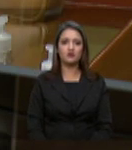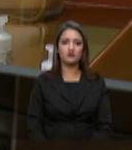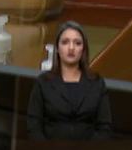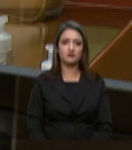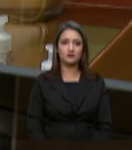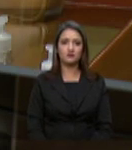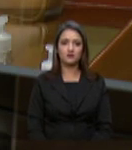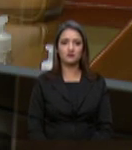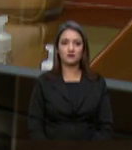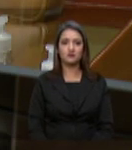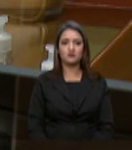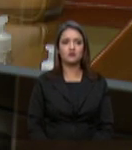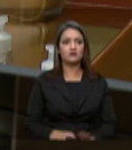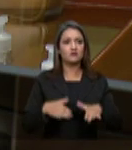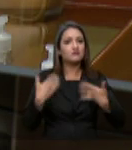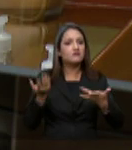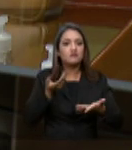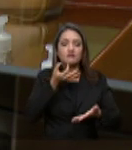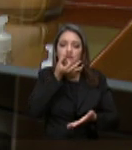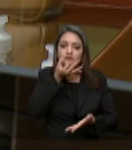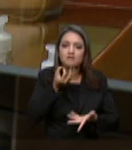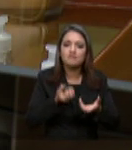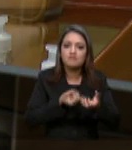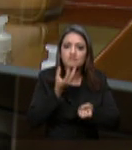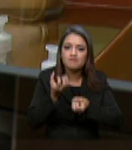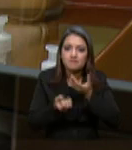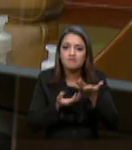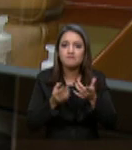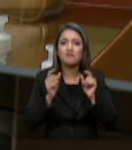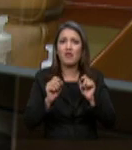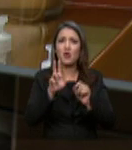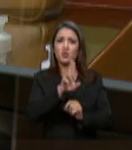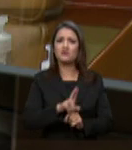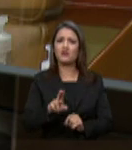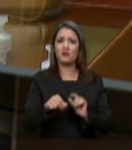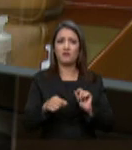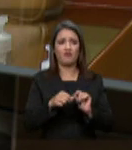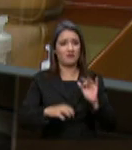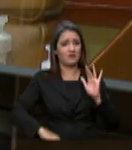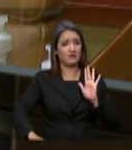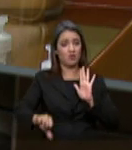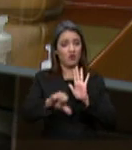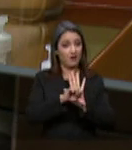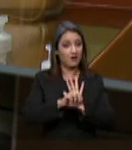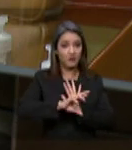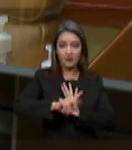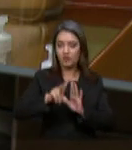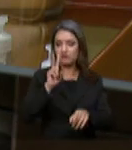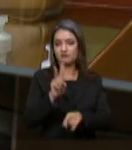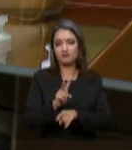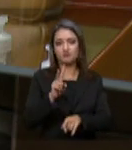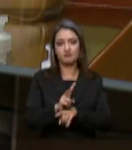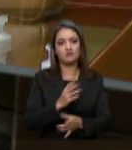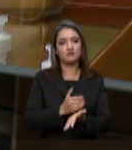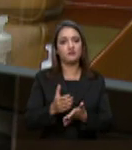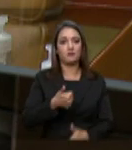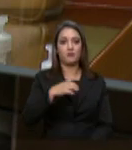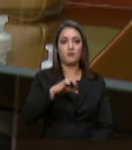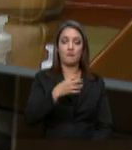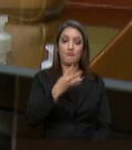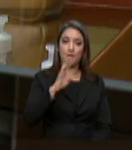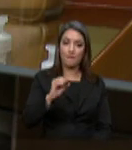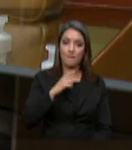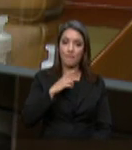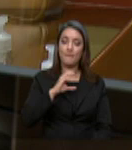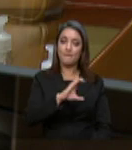for utilizada como um instrumento de crime Claro que não é acobertada desde 1940 nós